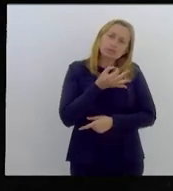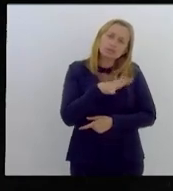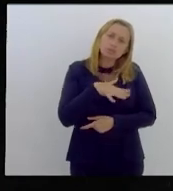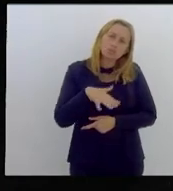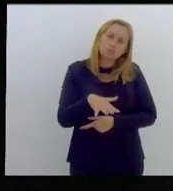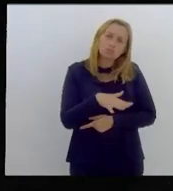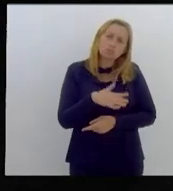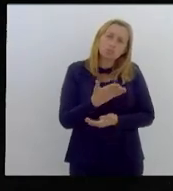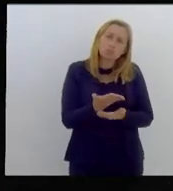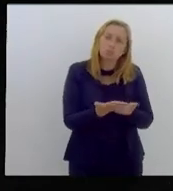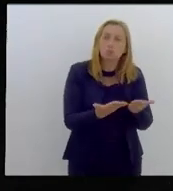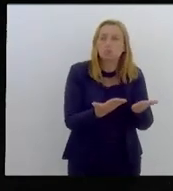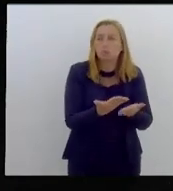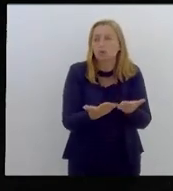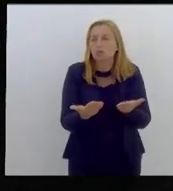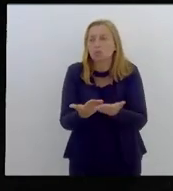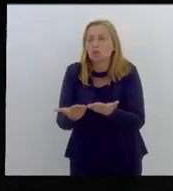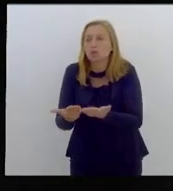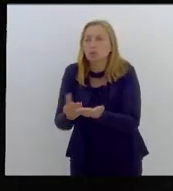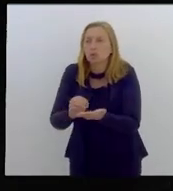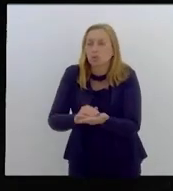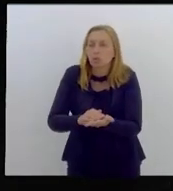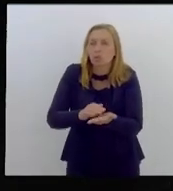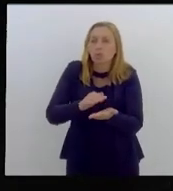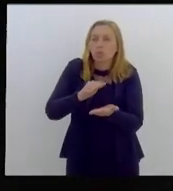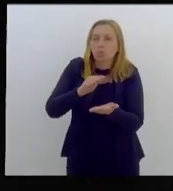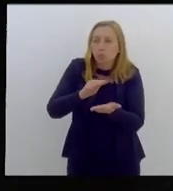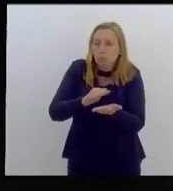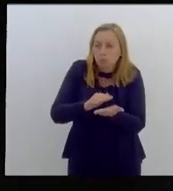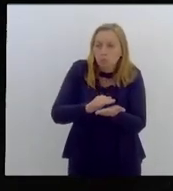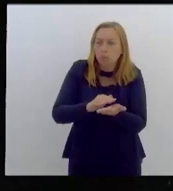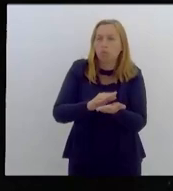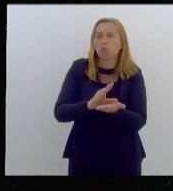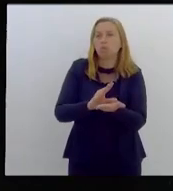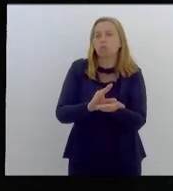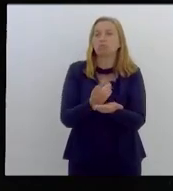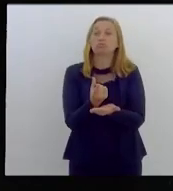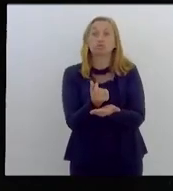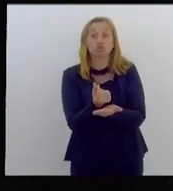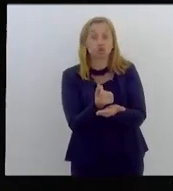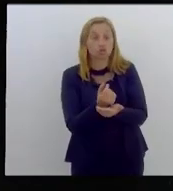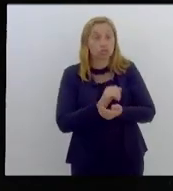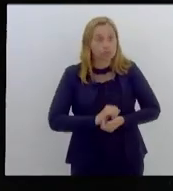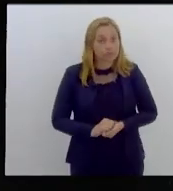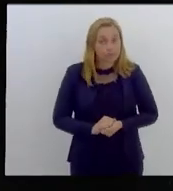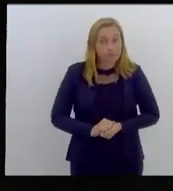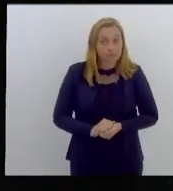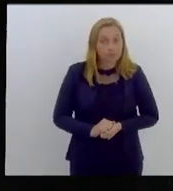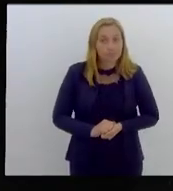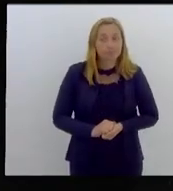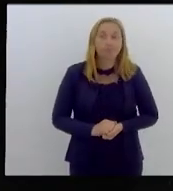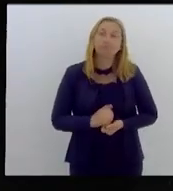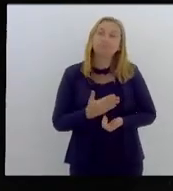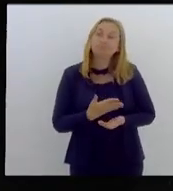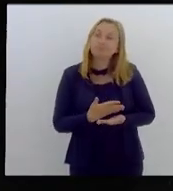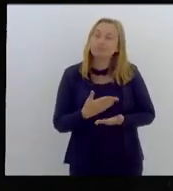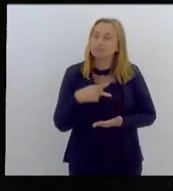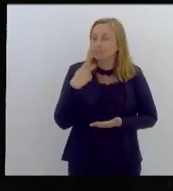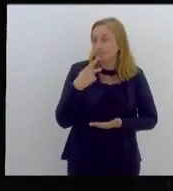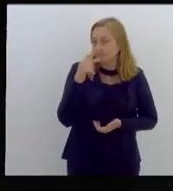áreas perderam um volume muito robusto de orçamento. Então, eu queria começar